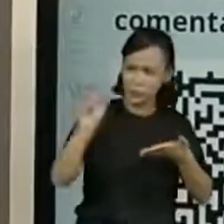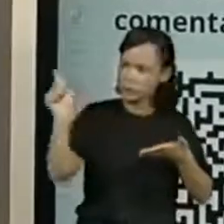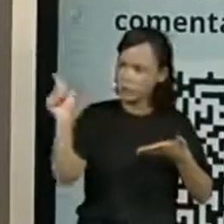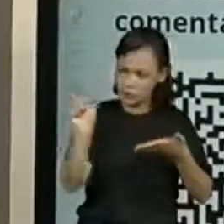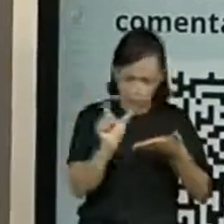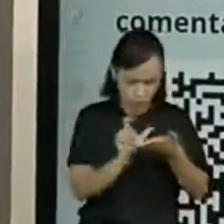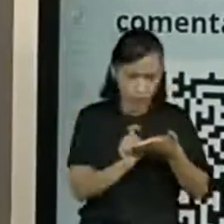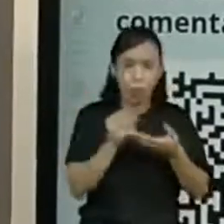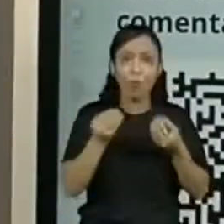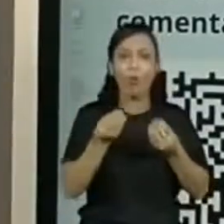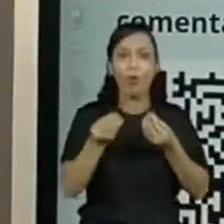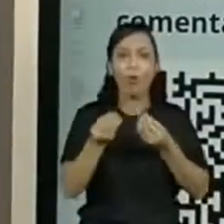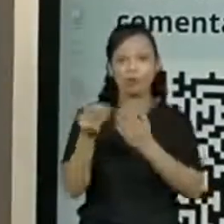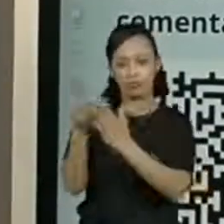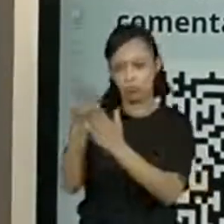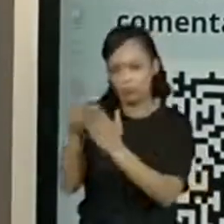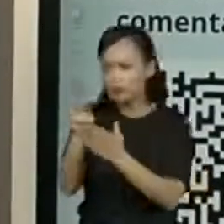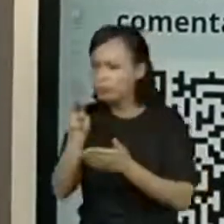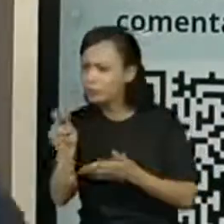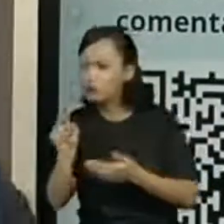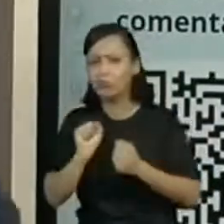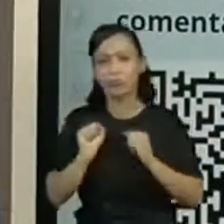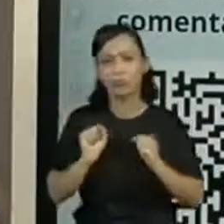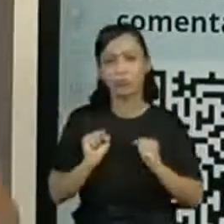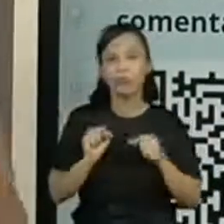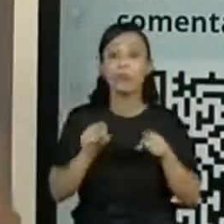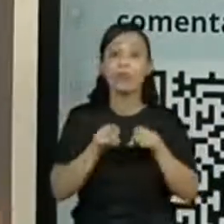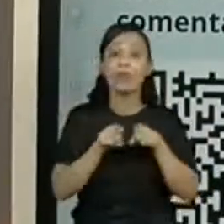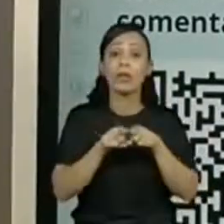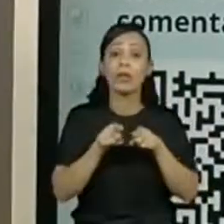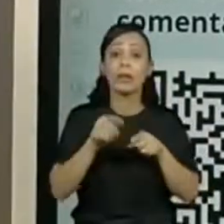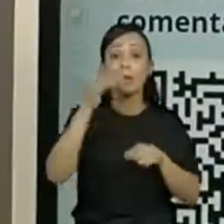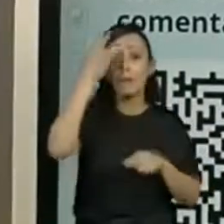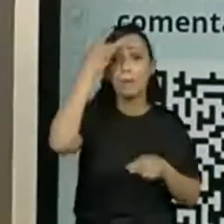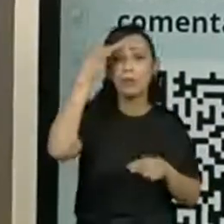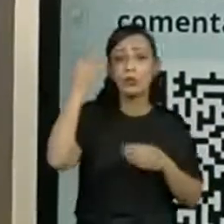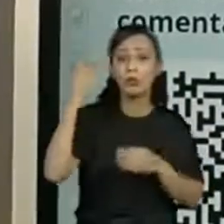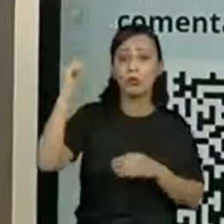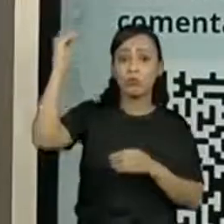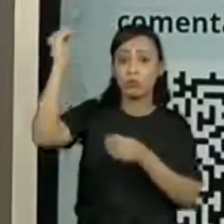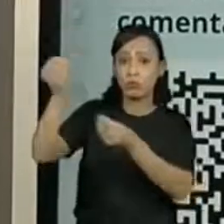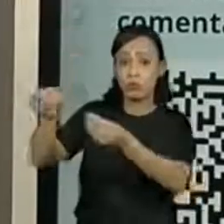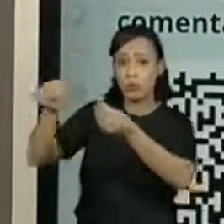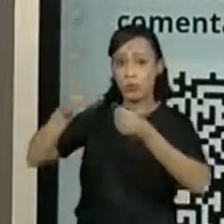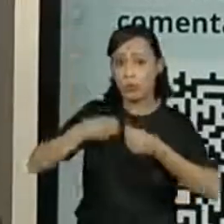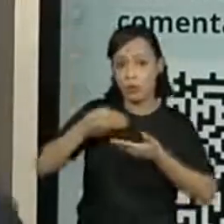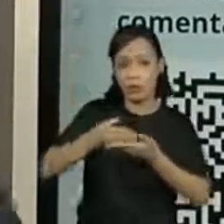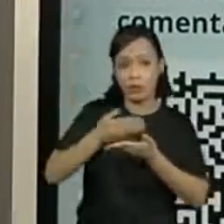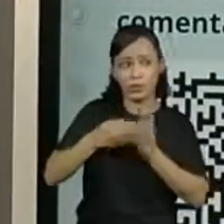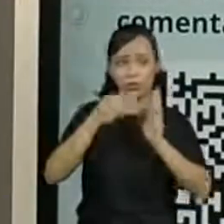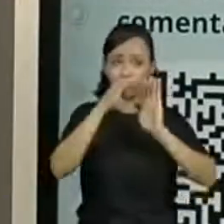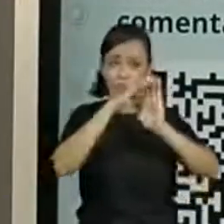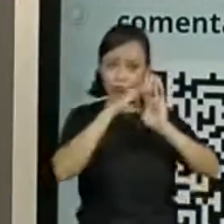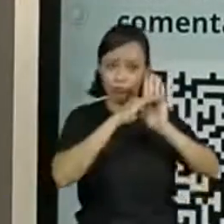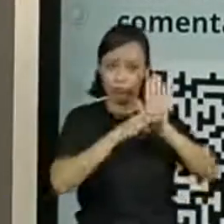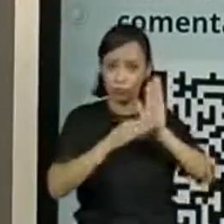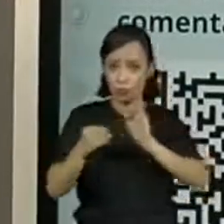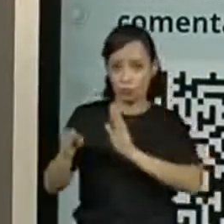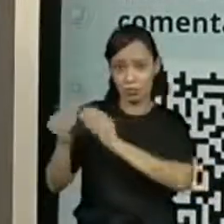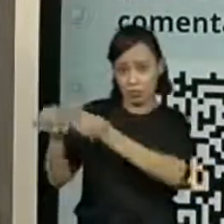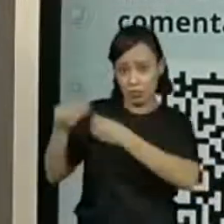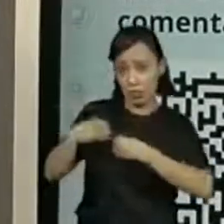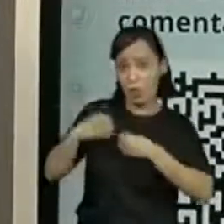usando sempre o material de apoio pode ser uma lista do nome das pessoas que moram com você as professoras e professores já